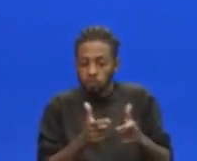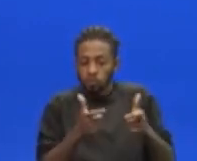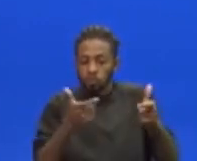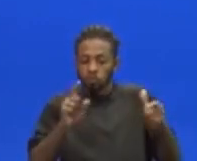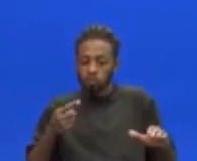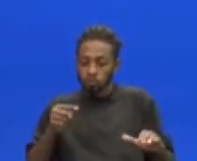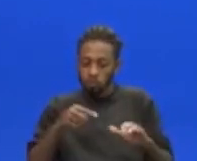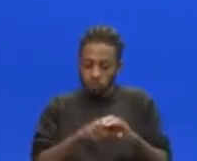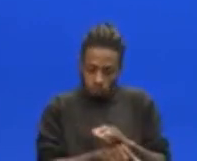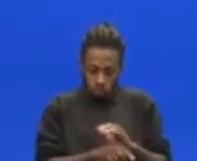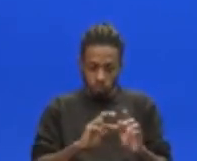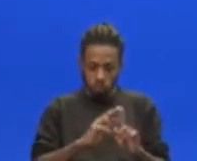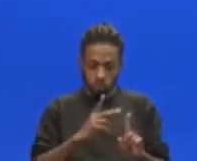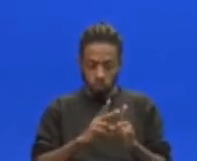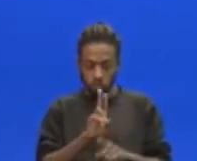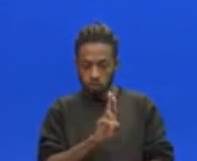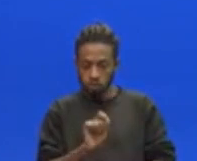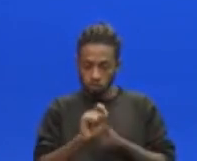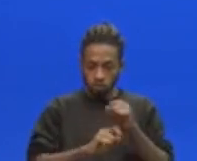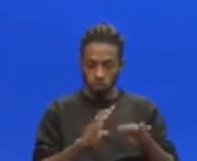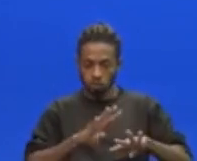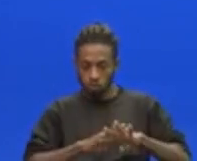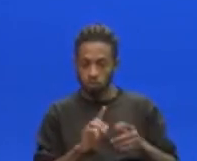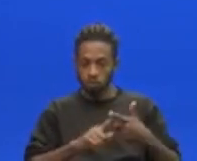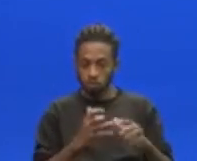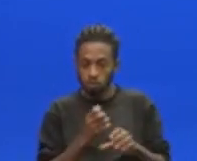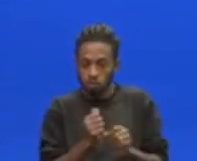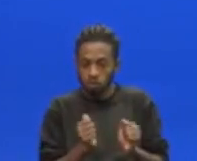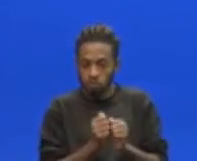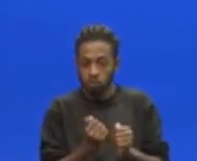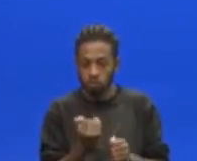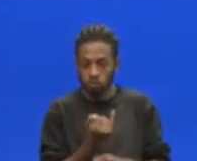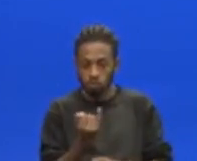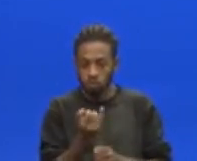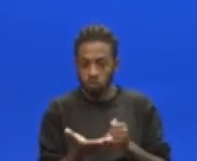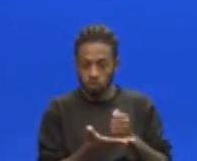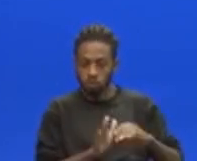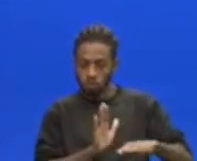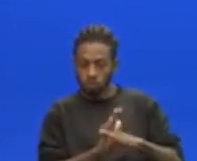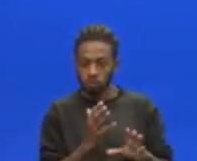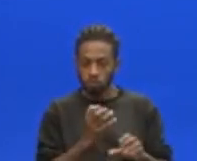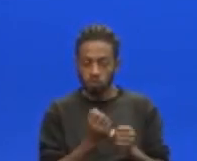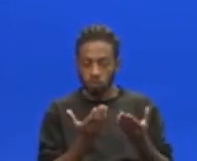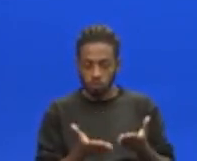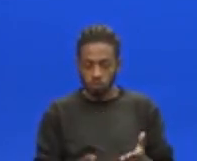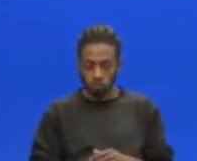dessas doenças utilizando da matemática e da estatística como base científica para isso.